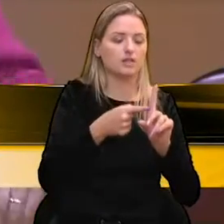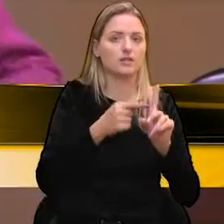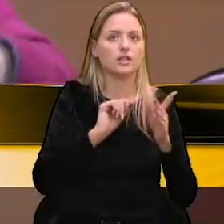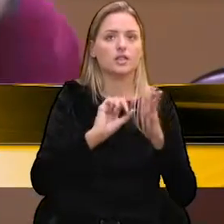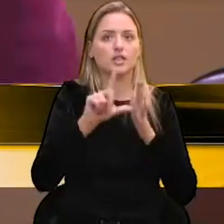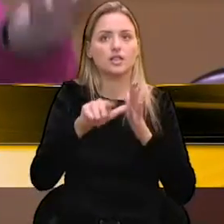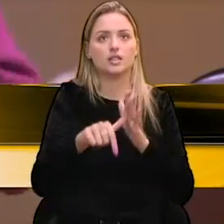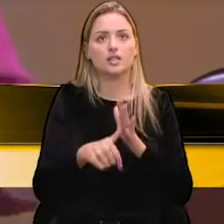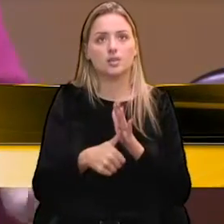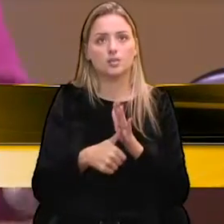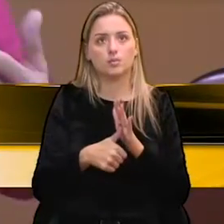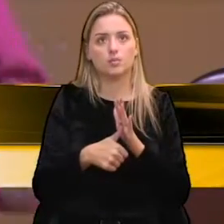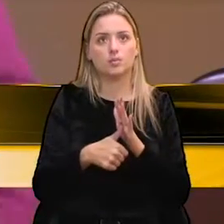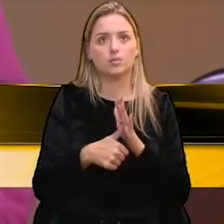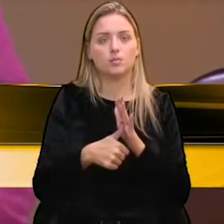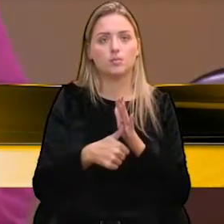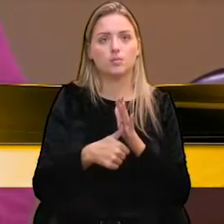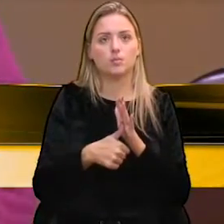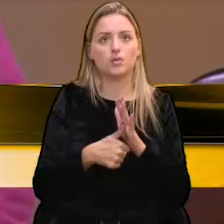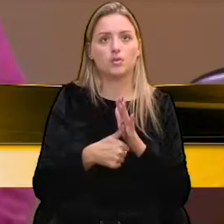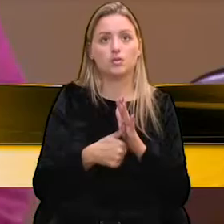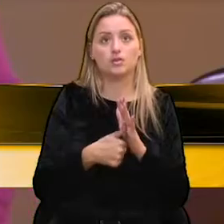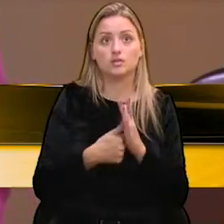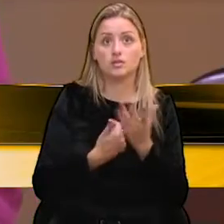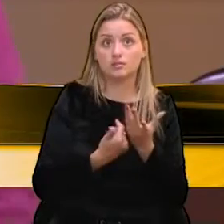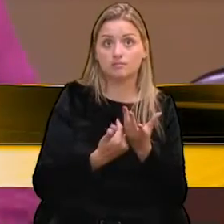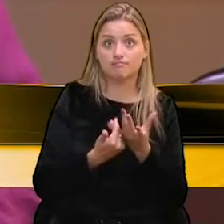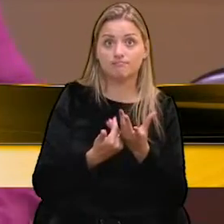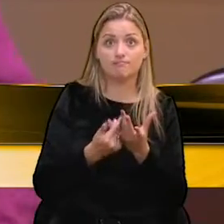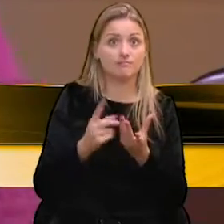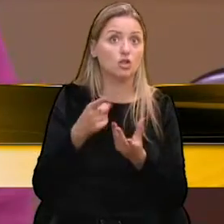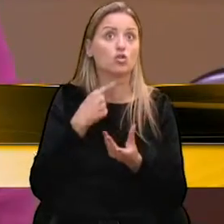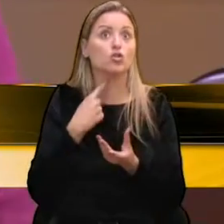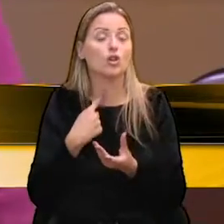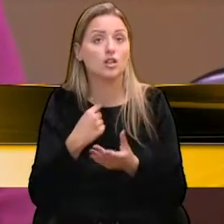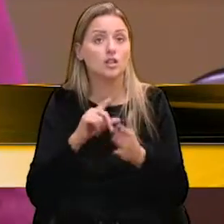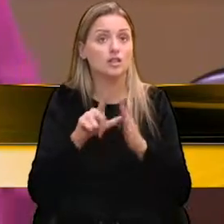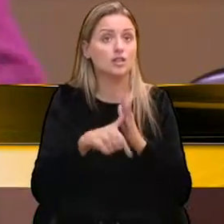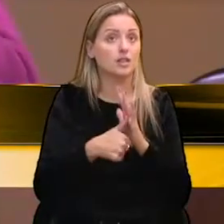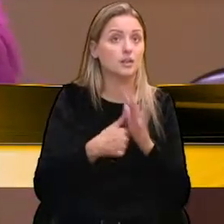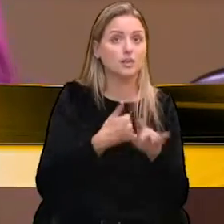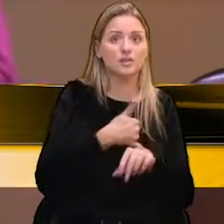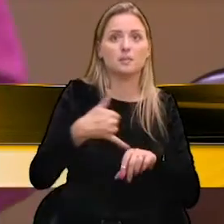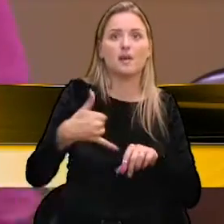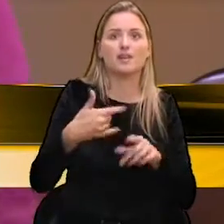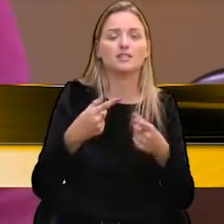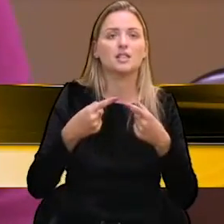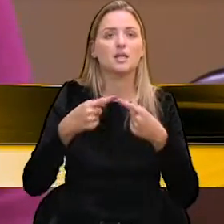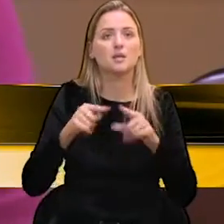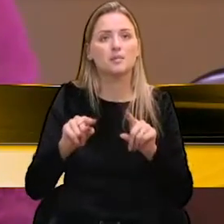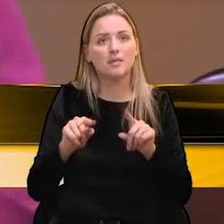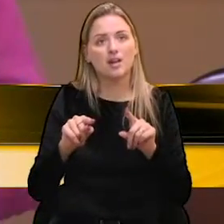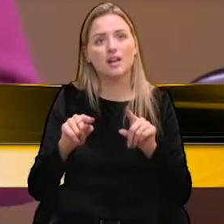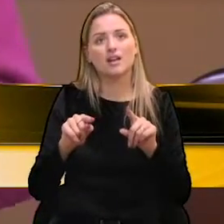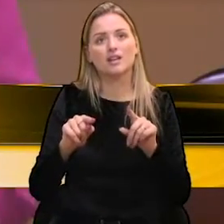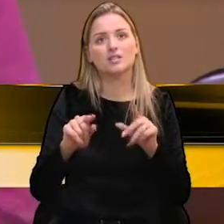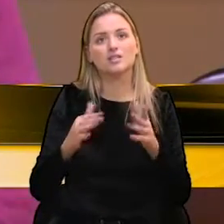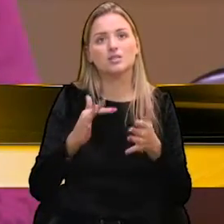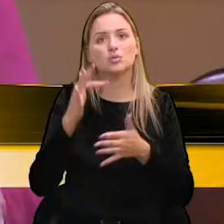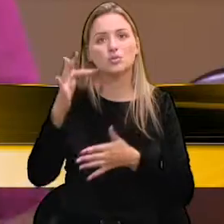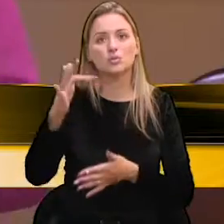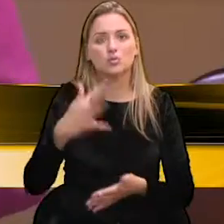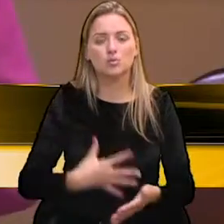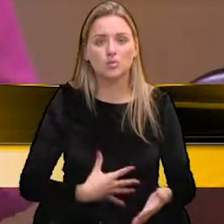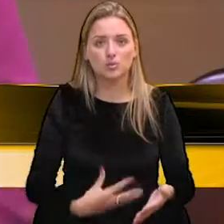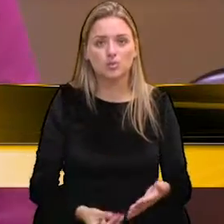se deslude, né, com a situação, e muitas vezes deixa passar em branco, mas lá na frente, talvez a